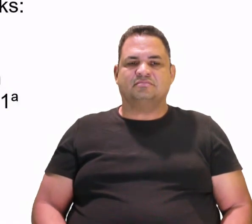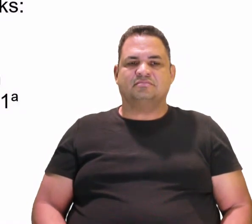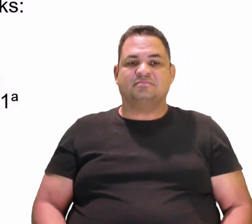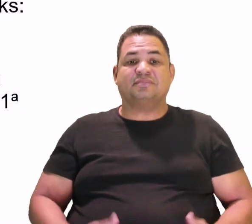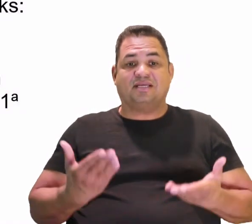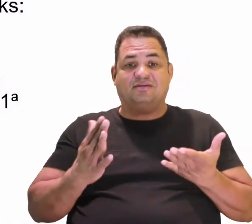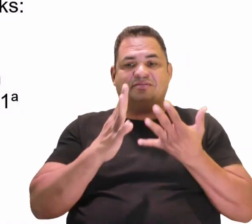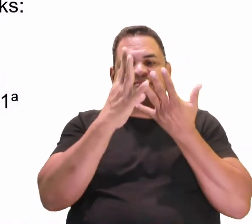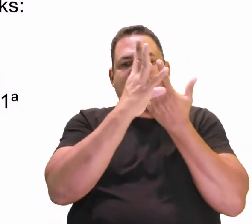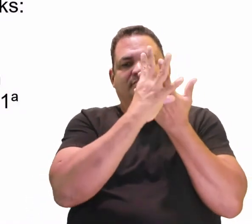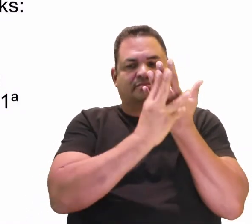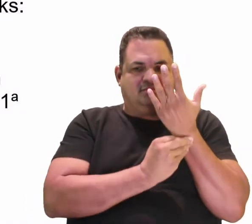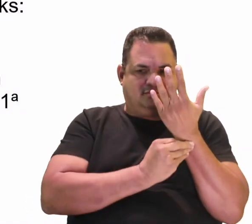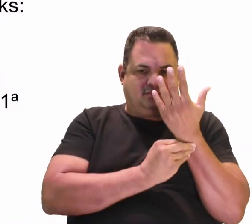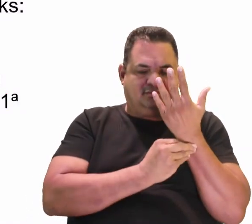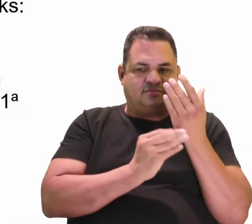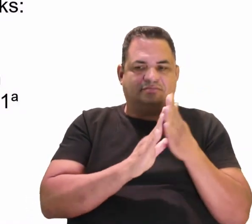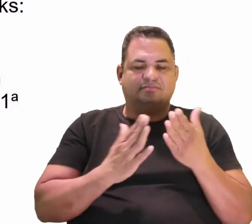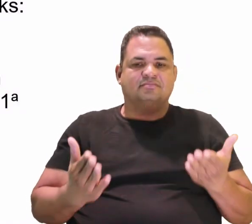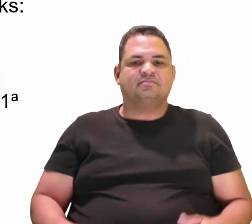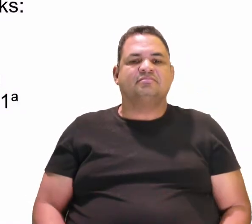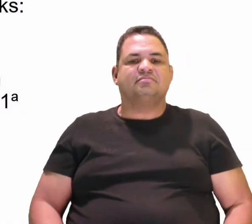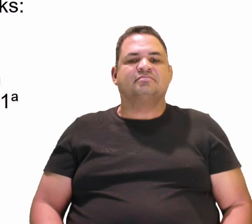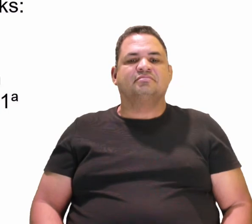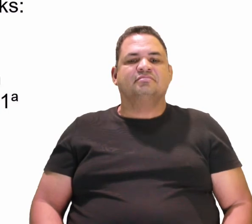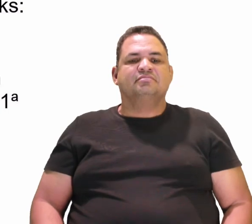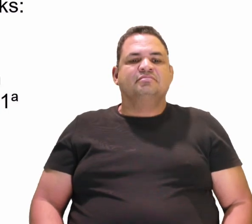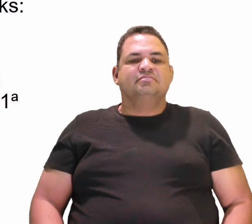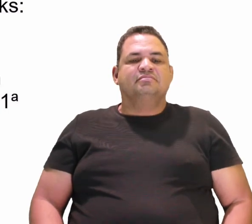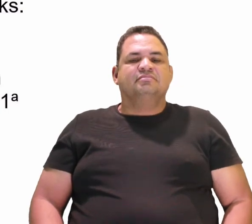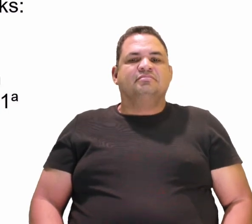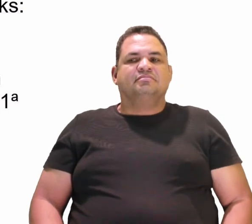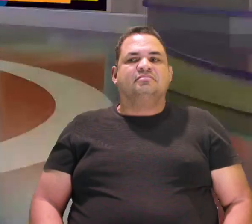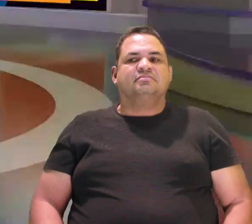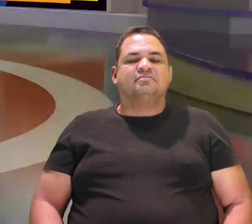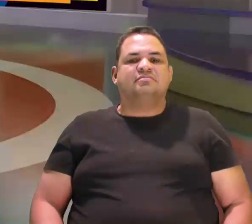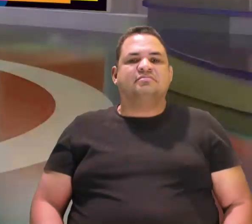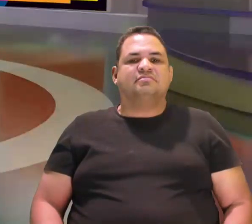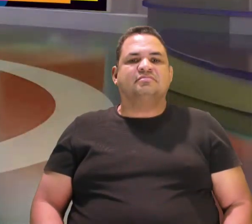nossas referências. And